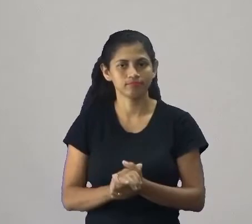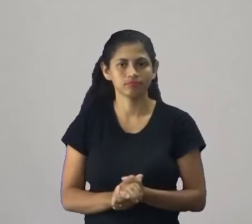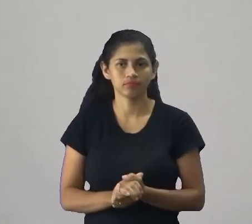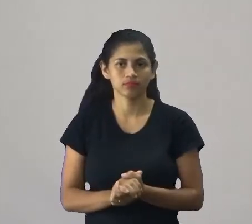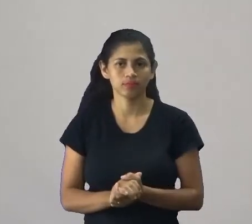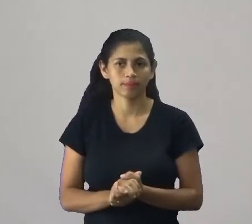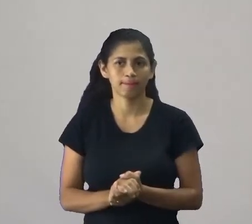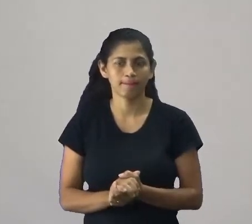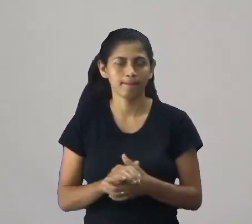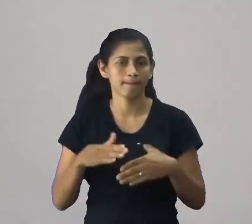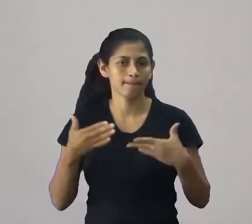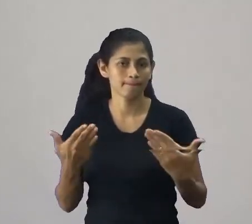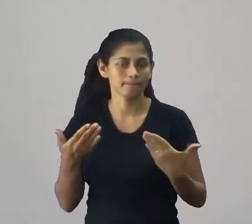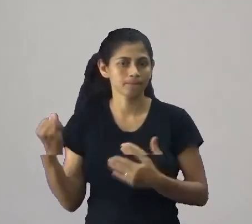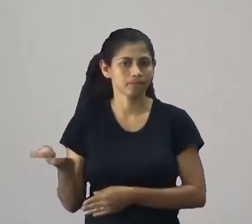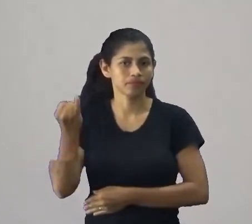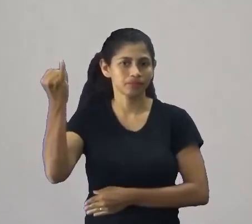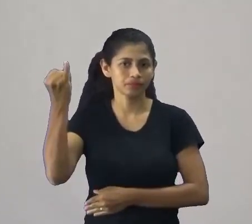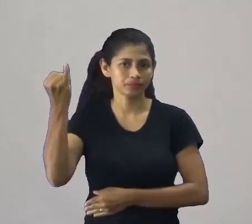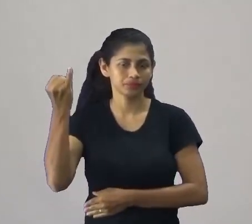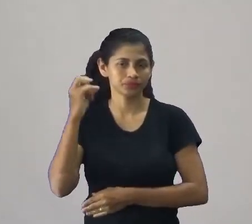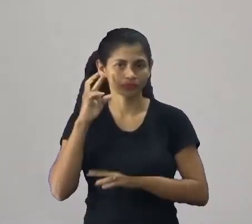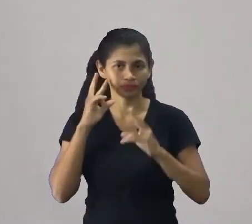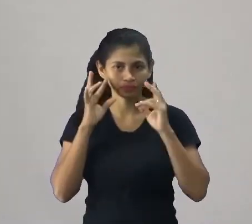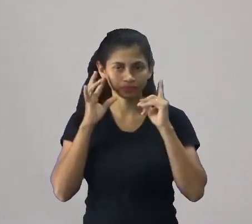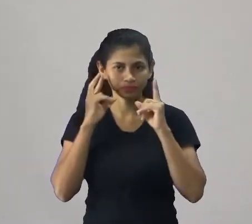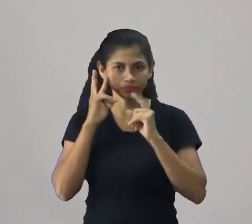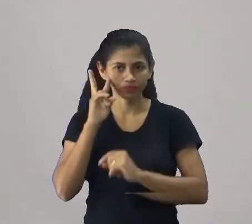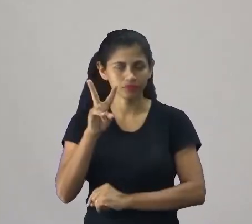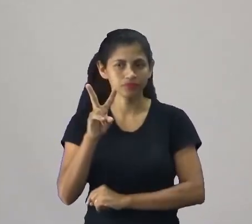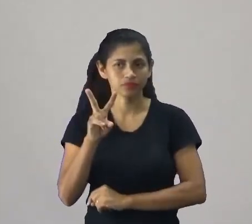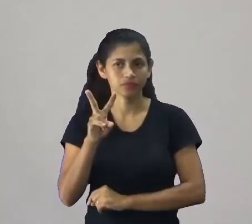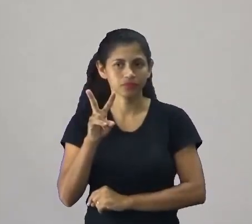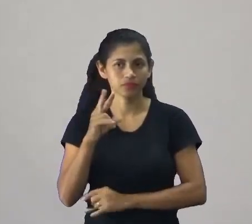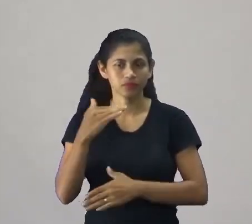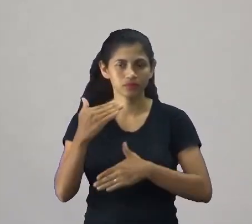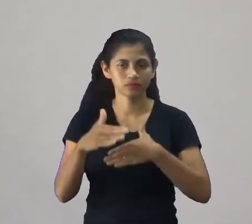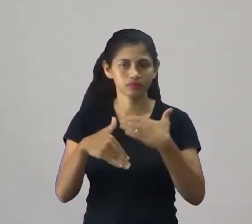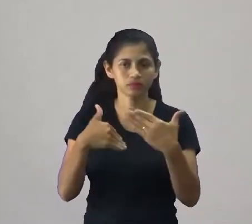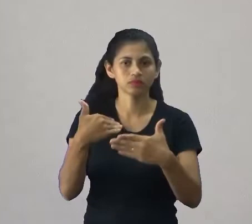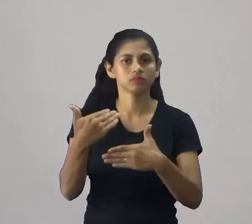também. Então, é importante a gente ver esse crossover que vai acontecendo, né,